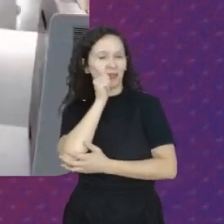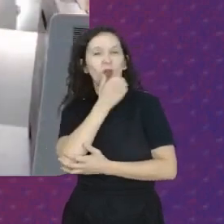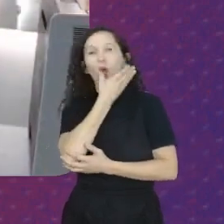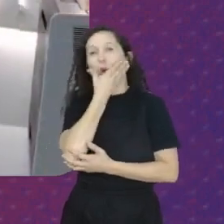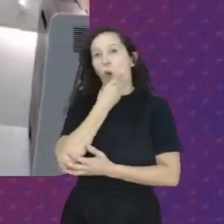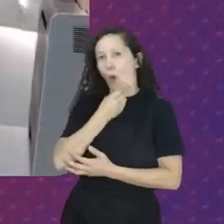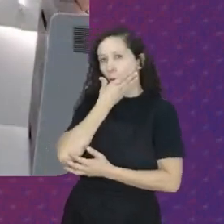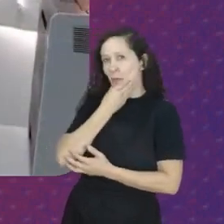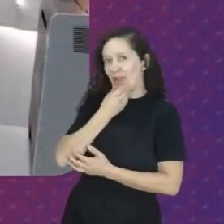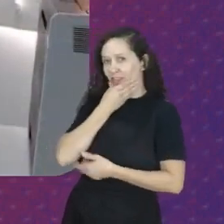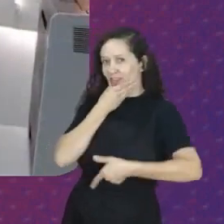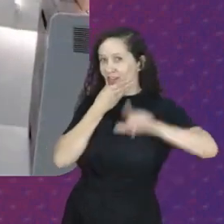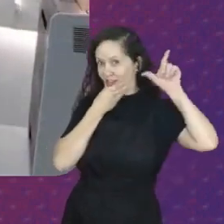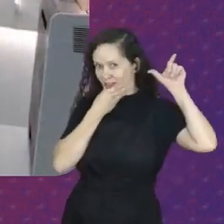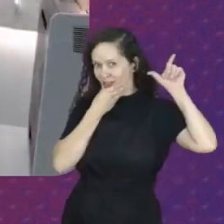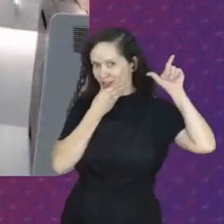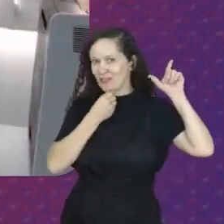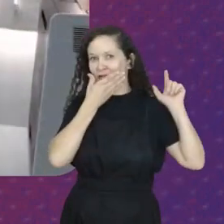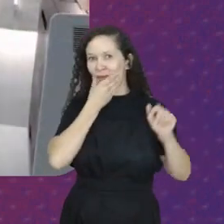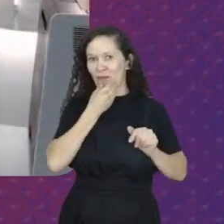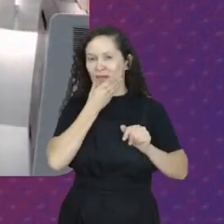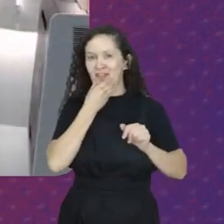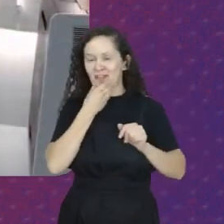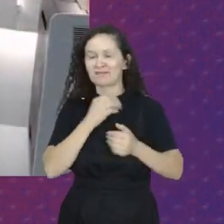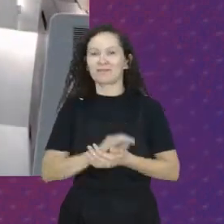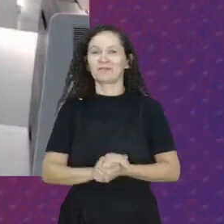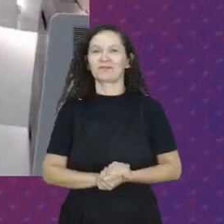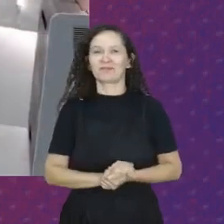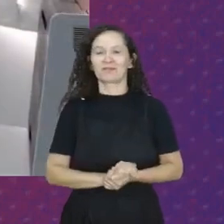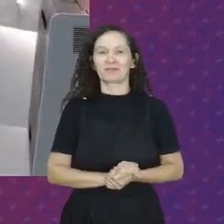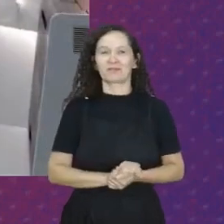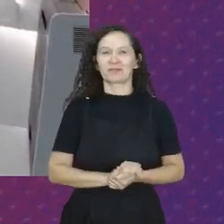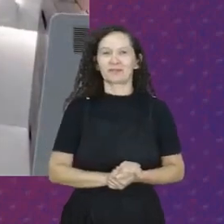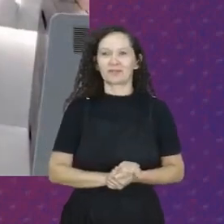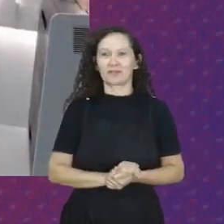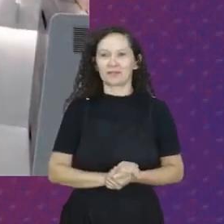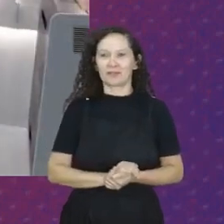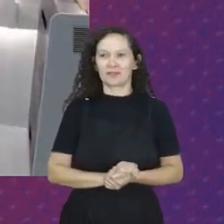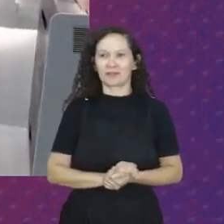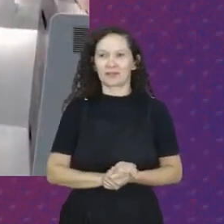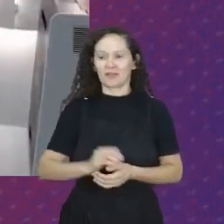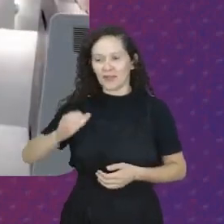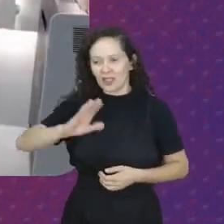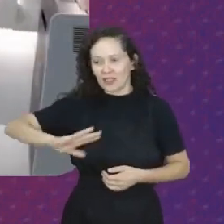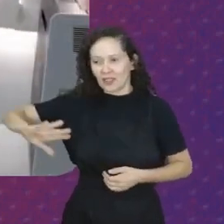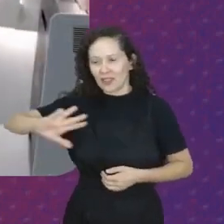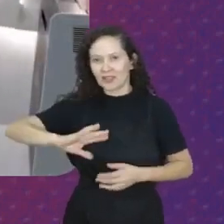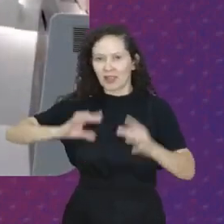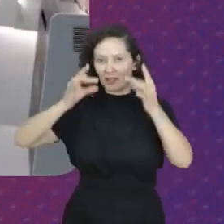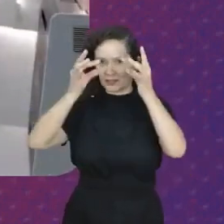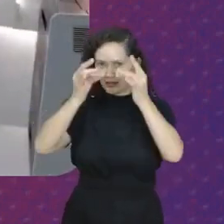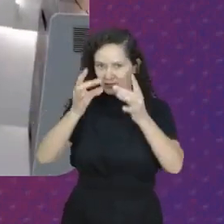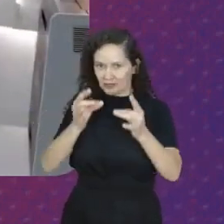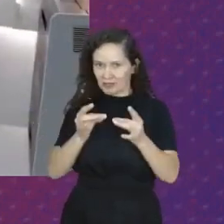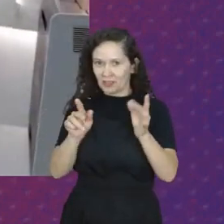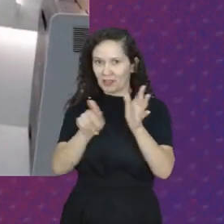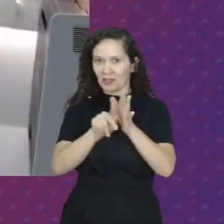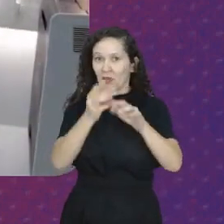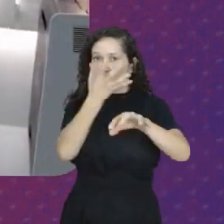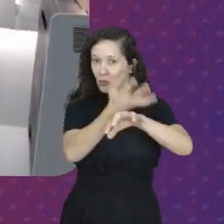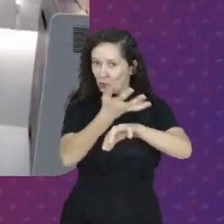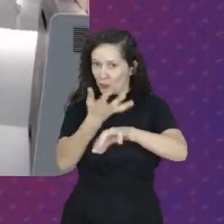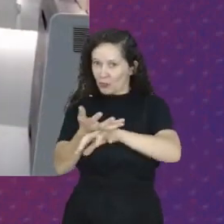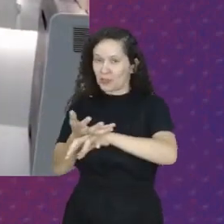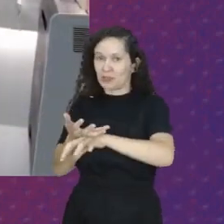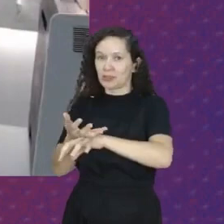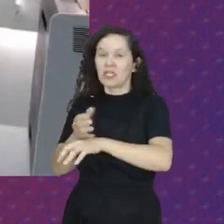aí sim a carreira magistério, né, majoritariamente. Então, nas áreas específicas, sobretudo, né, nas áreas voltadas